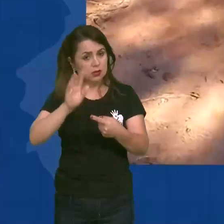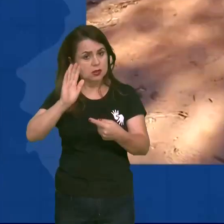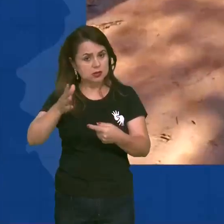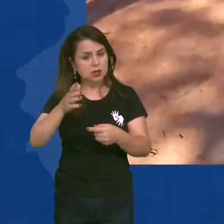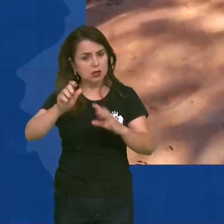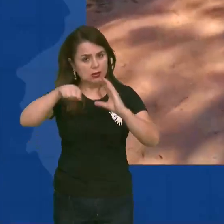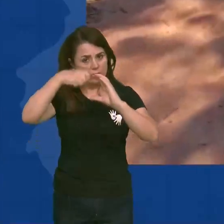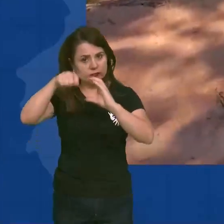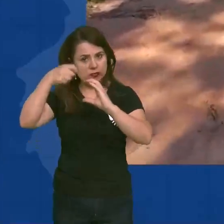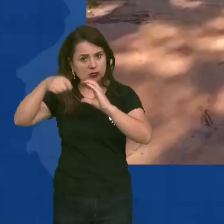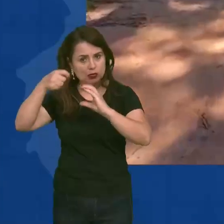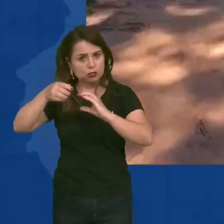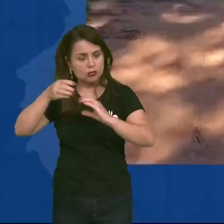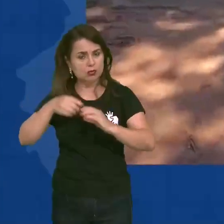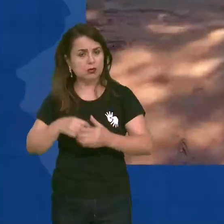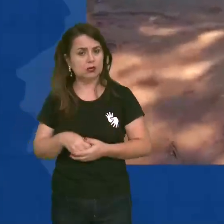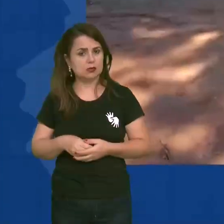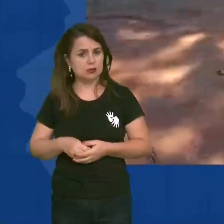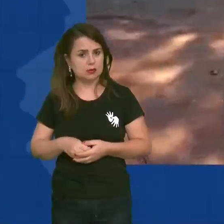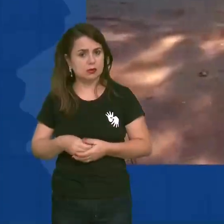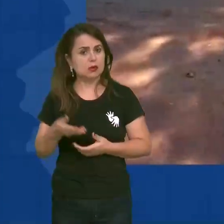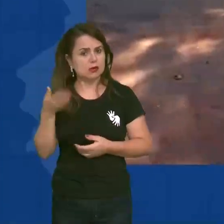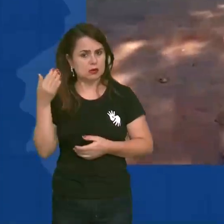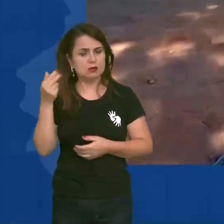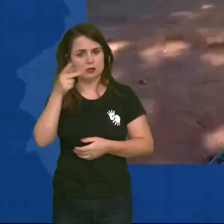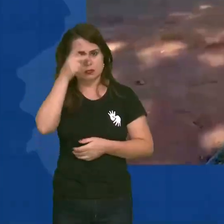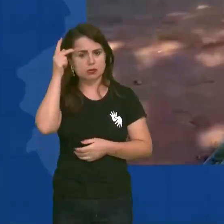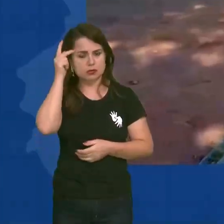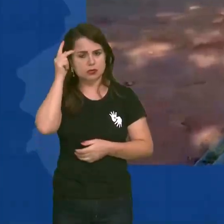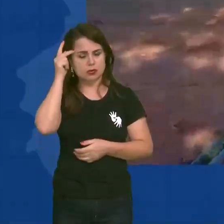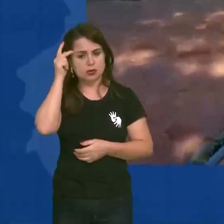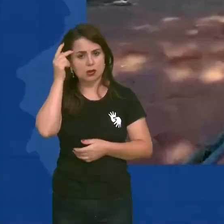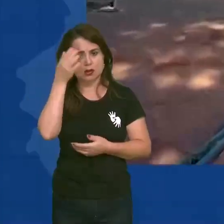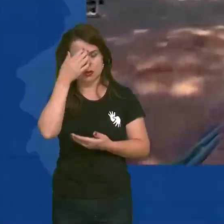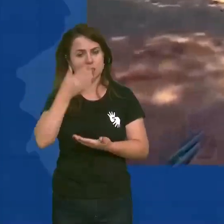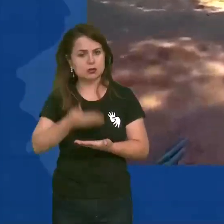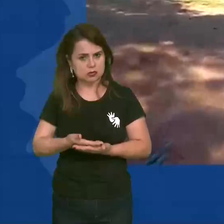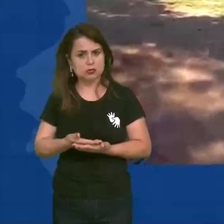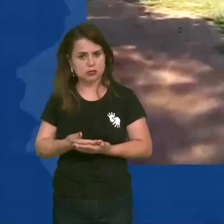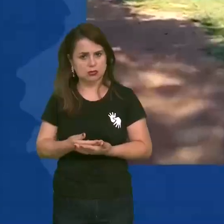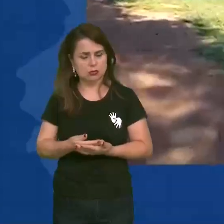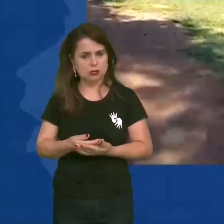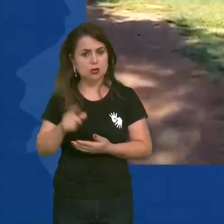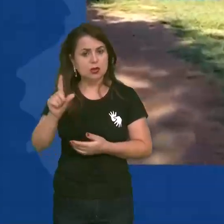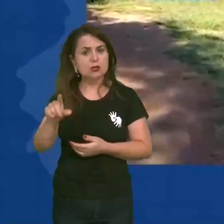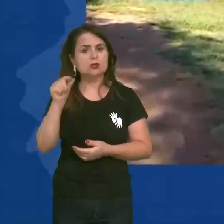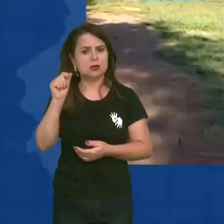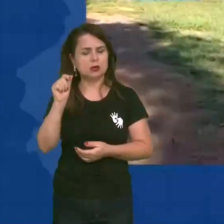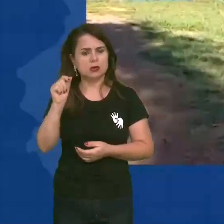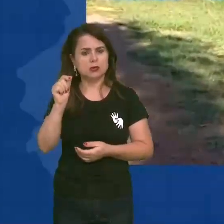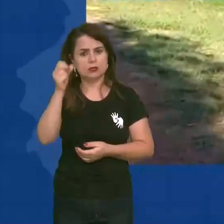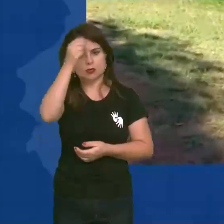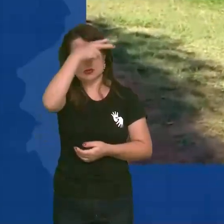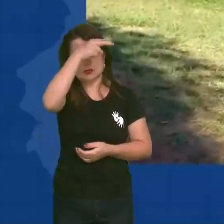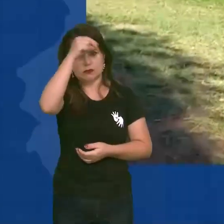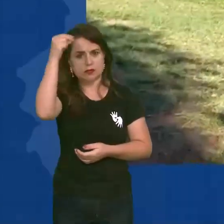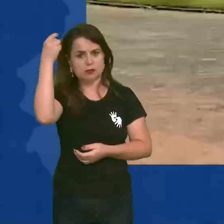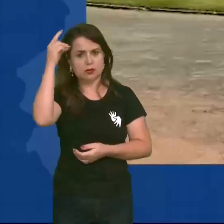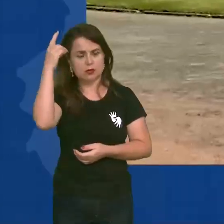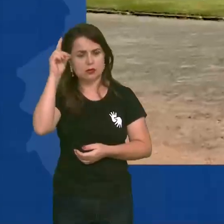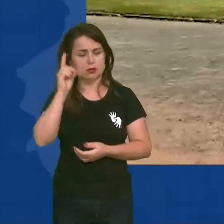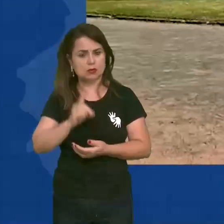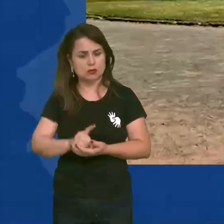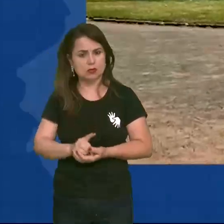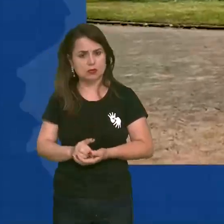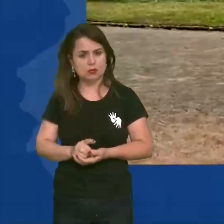Claro que todo mundo acreditou acabou votando relegendo o prefeito né mas os